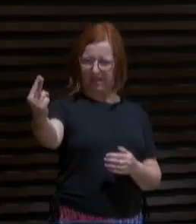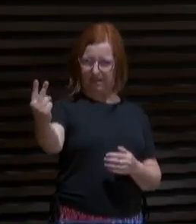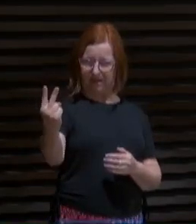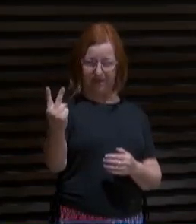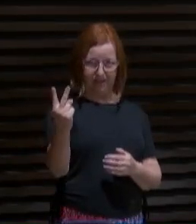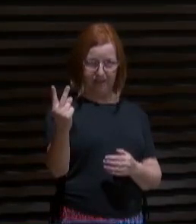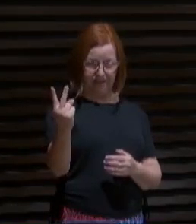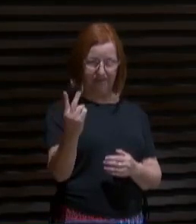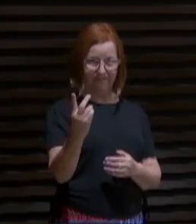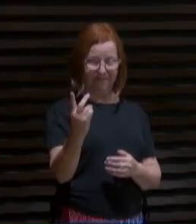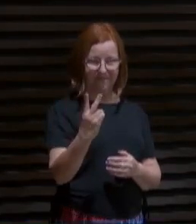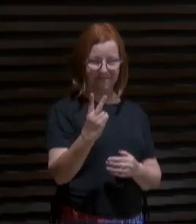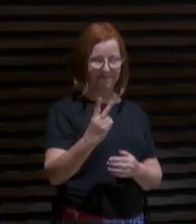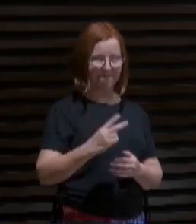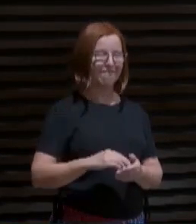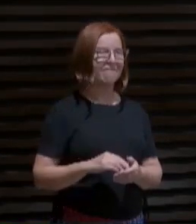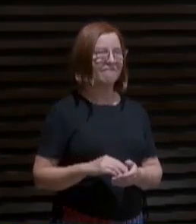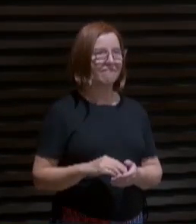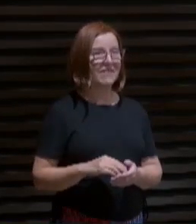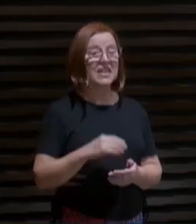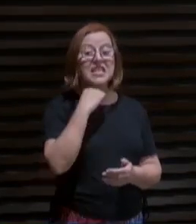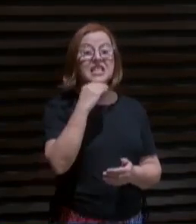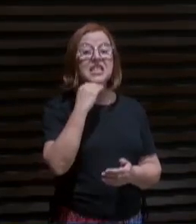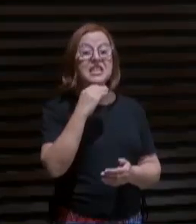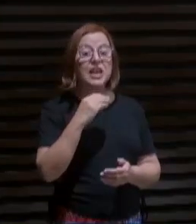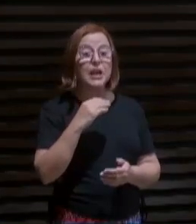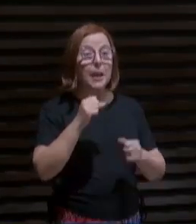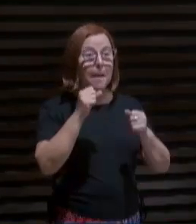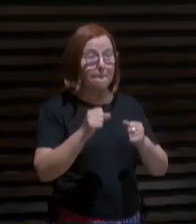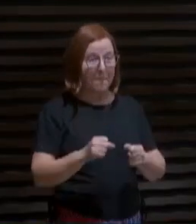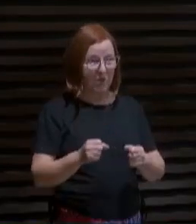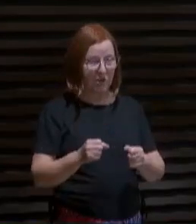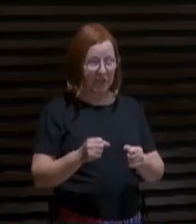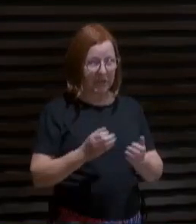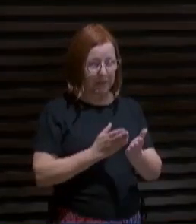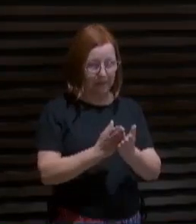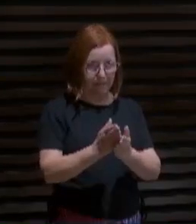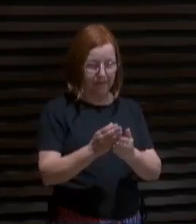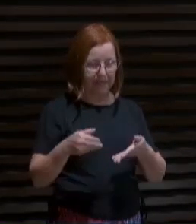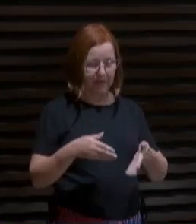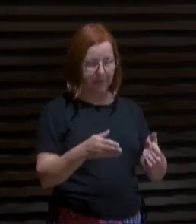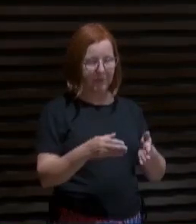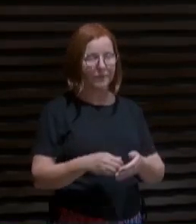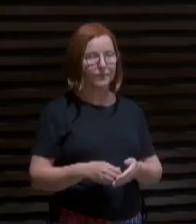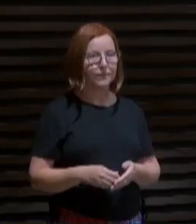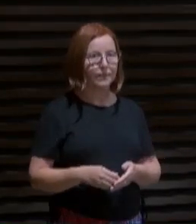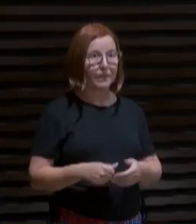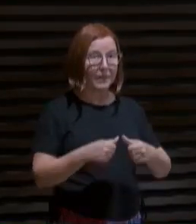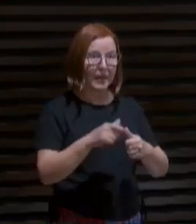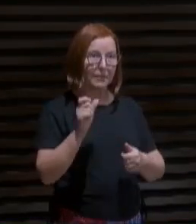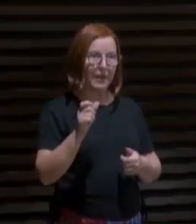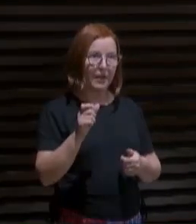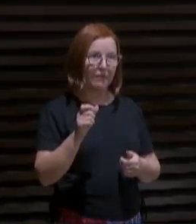que ninguém podia passar pelo caminho. Esta é a palavra utilizada por Paulo para